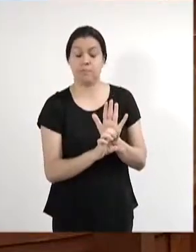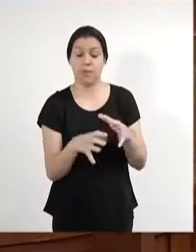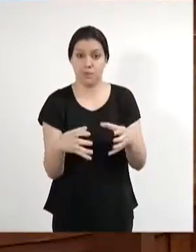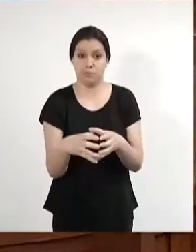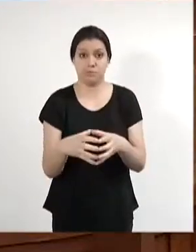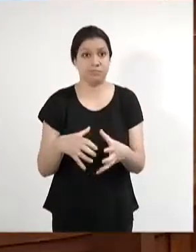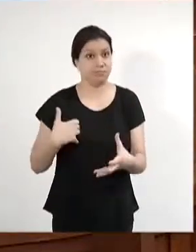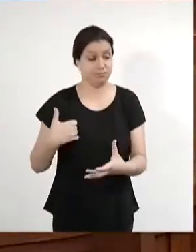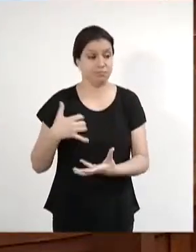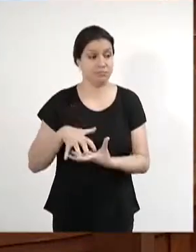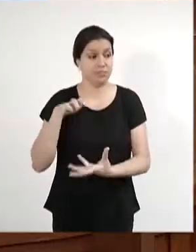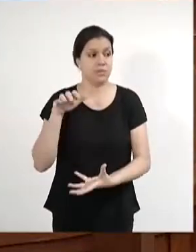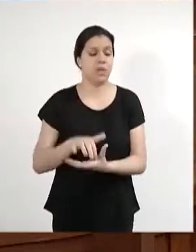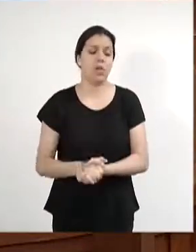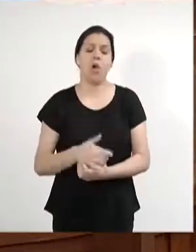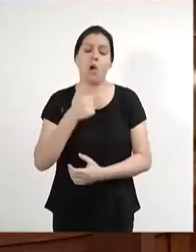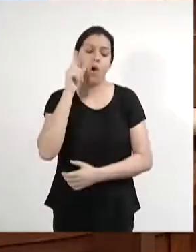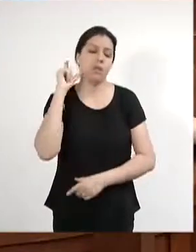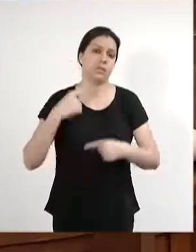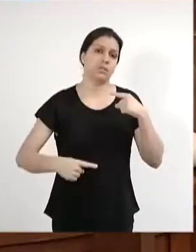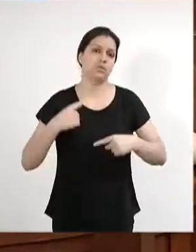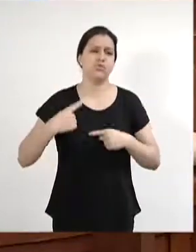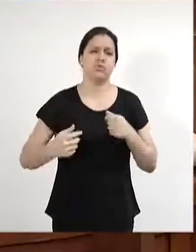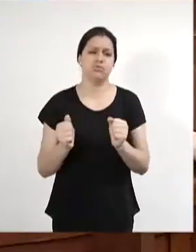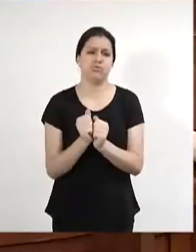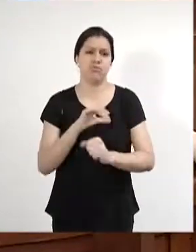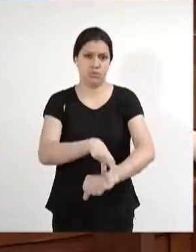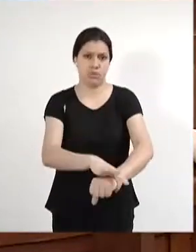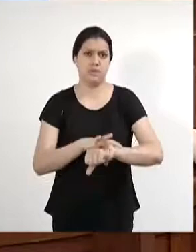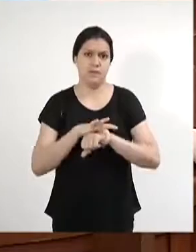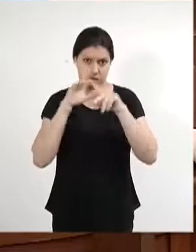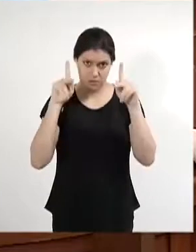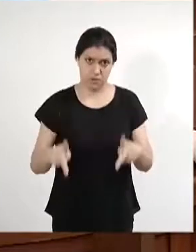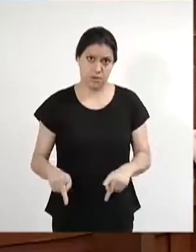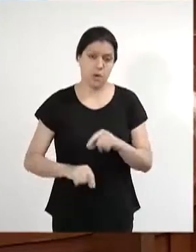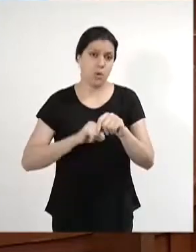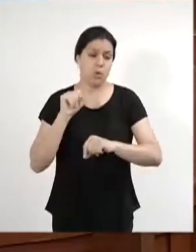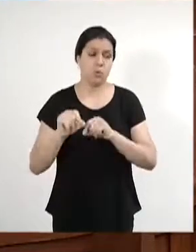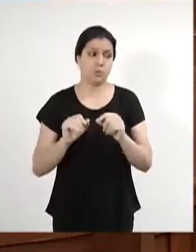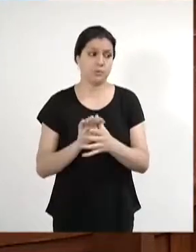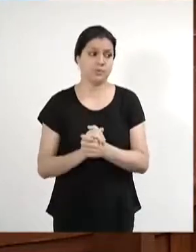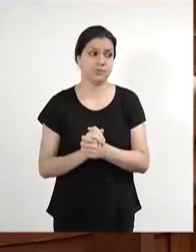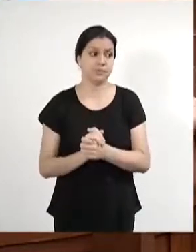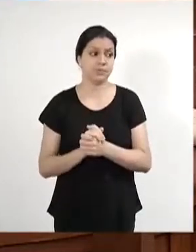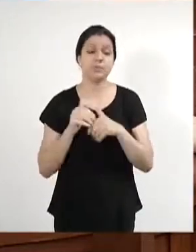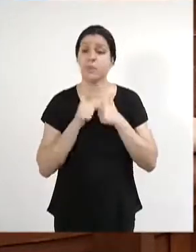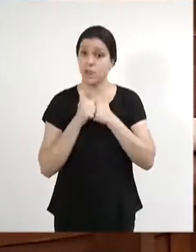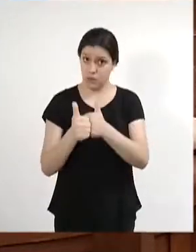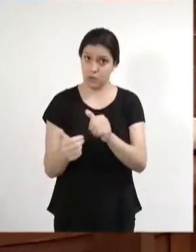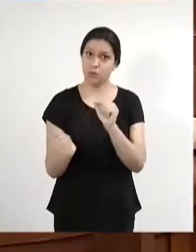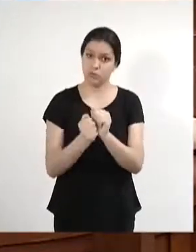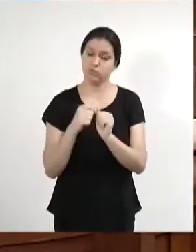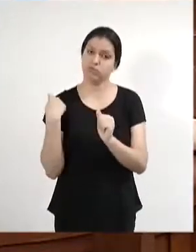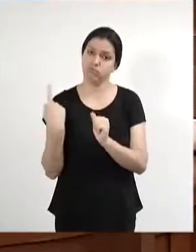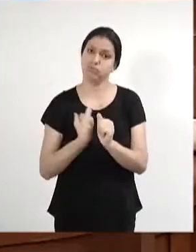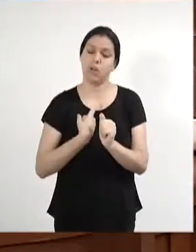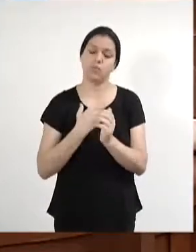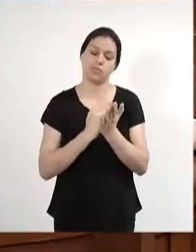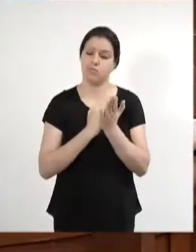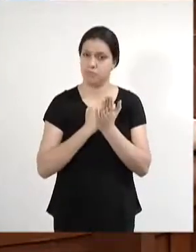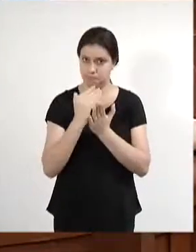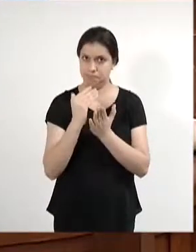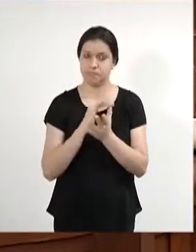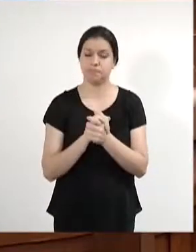Defensoria Pública, que já entrou dentro dessa discussão e nos acompanha desde o